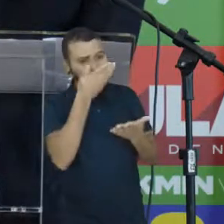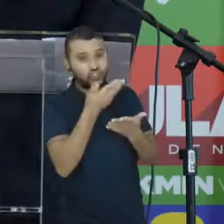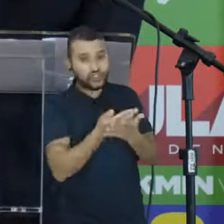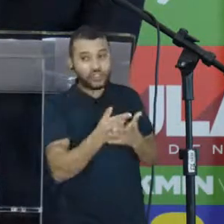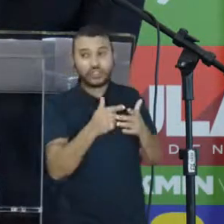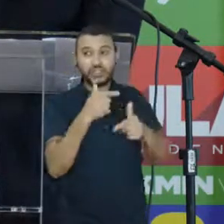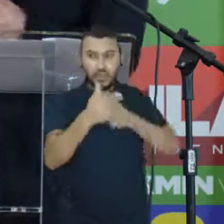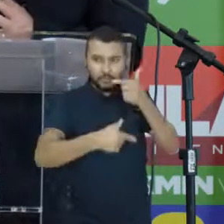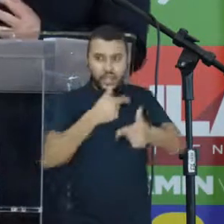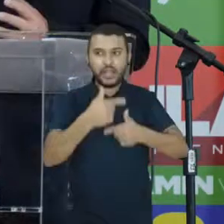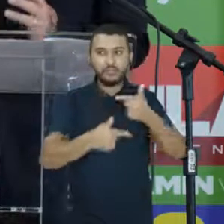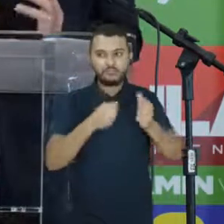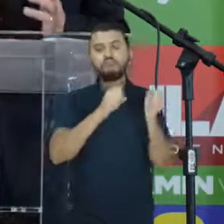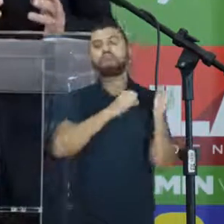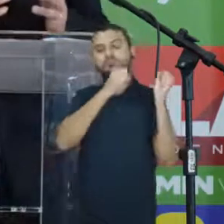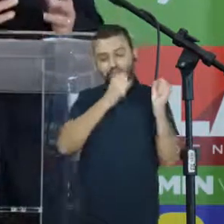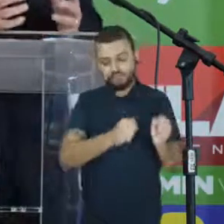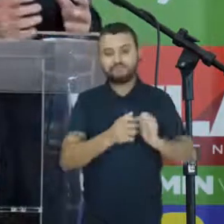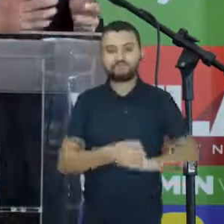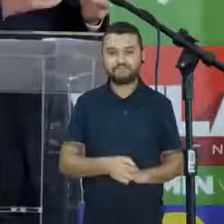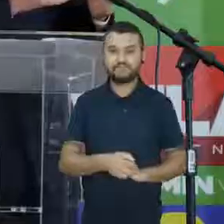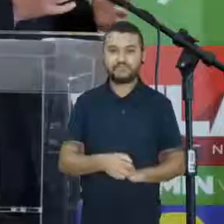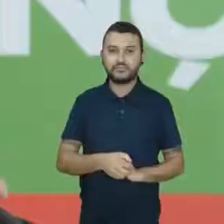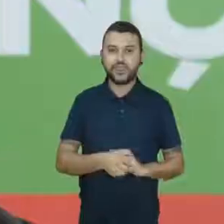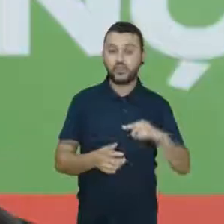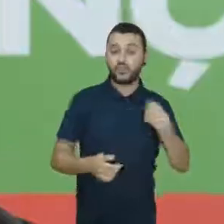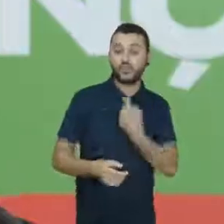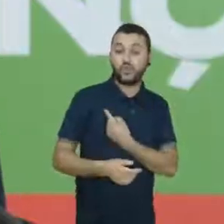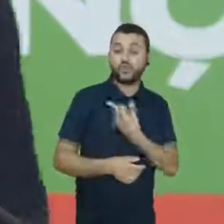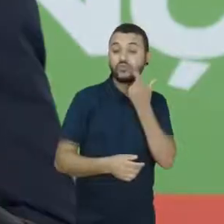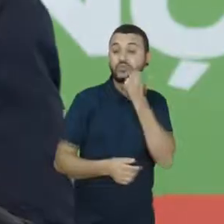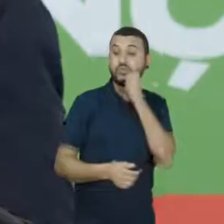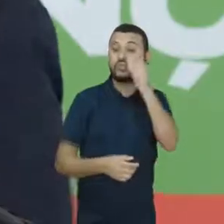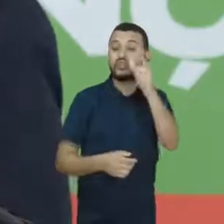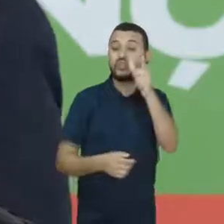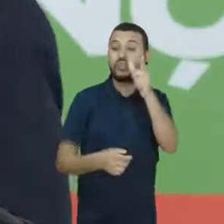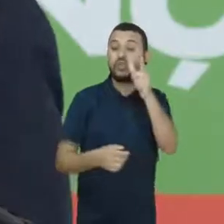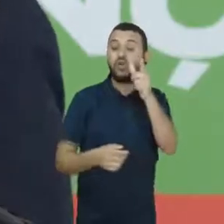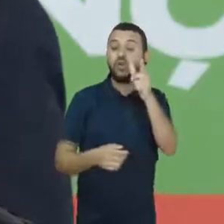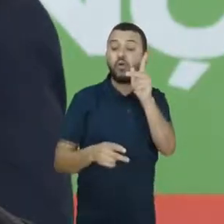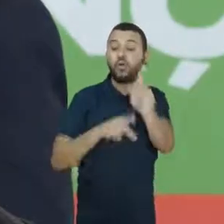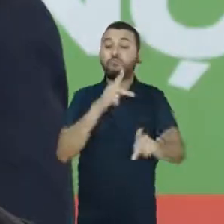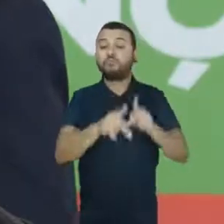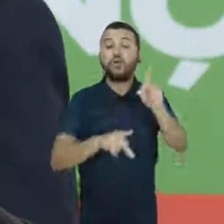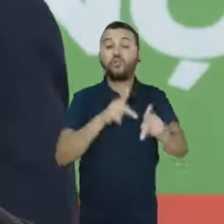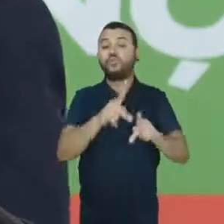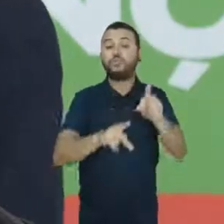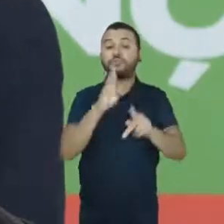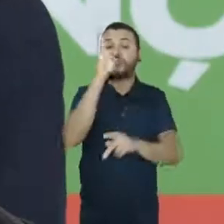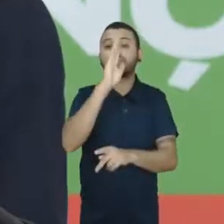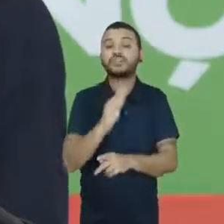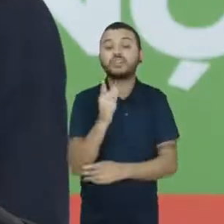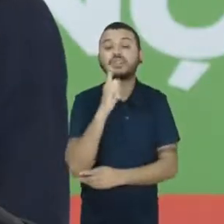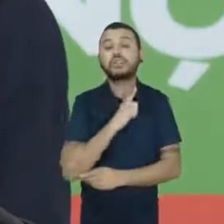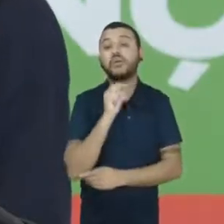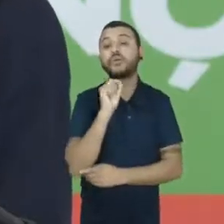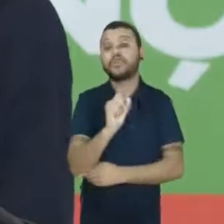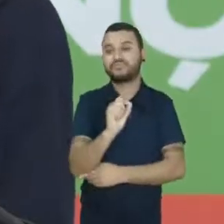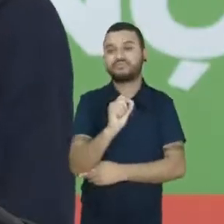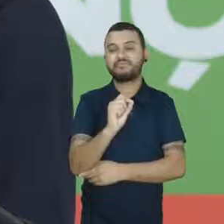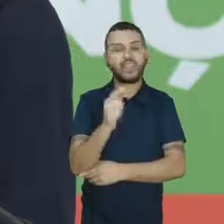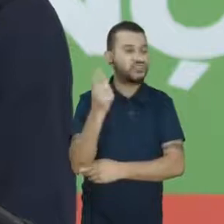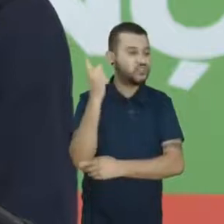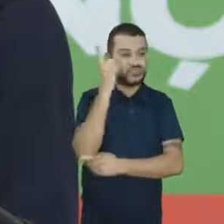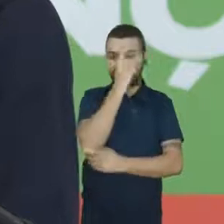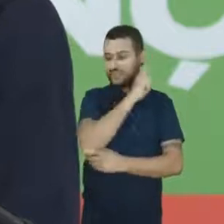construído. É possível da gente garantir que o povo brasileiro tenha esse país, porque não é difícil. O